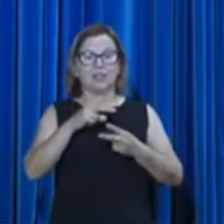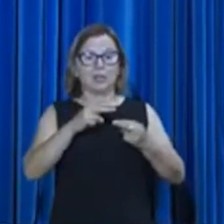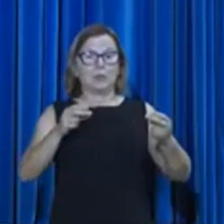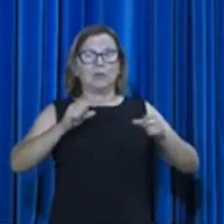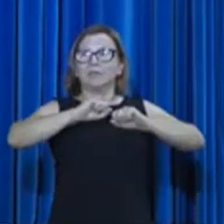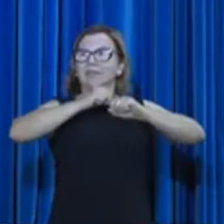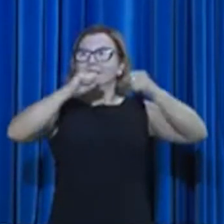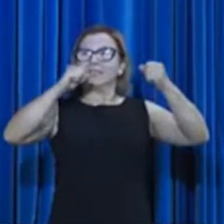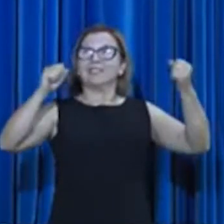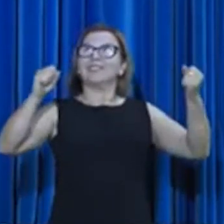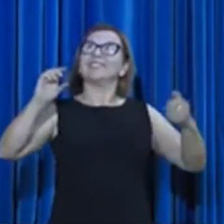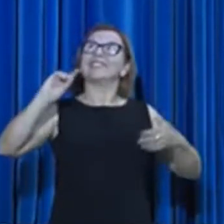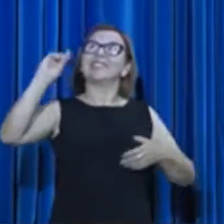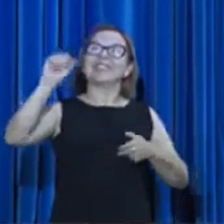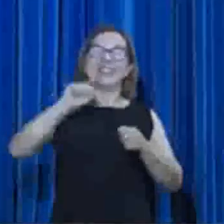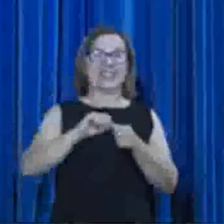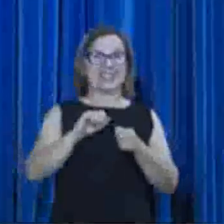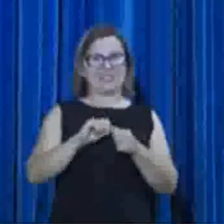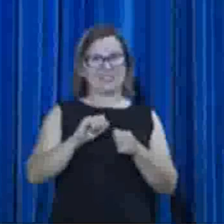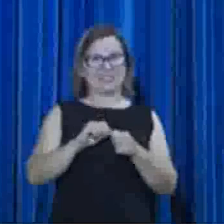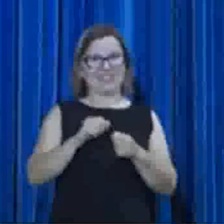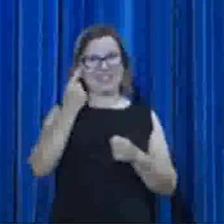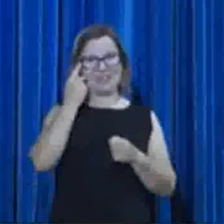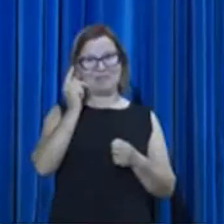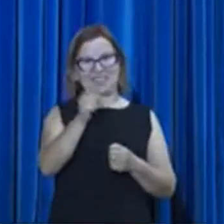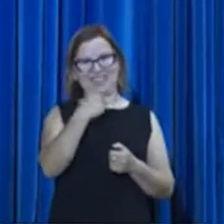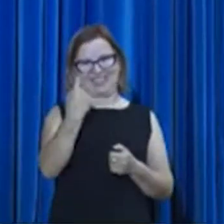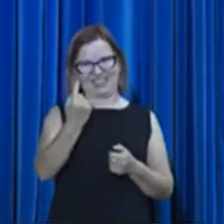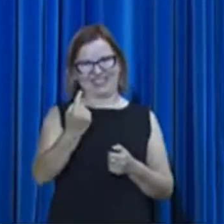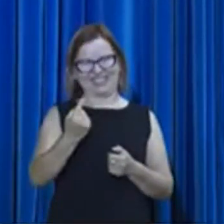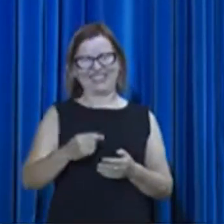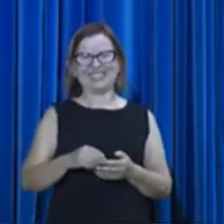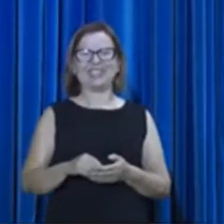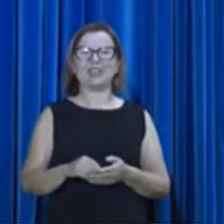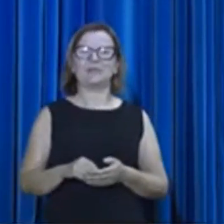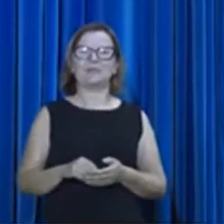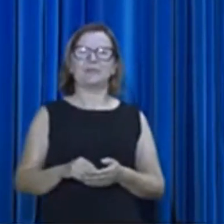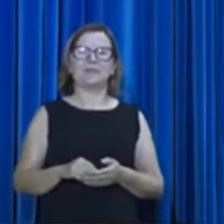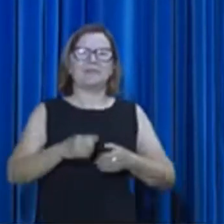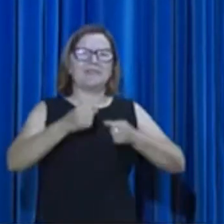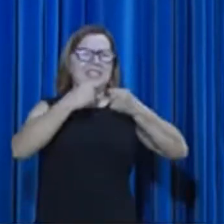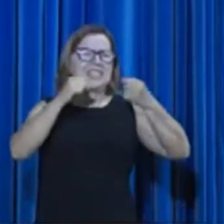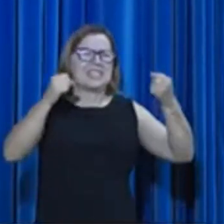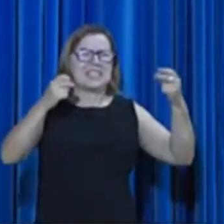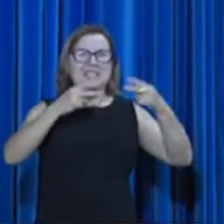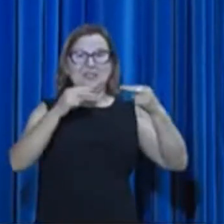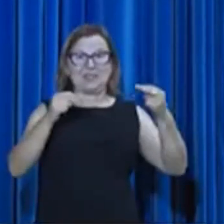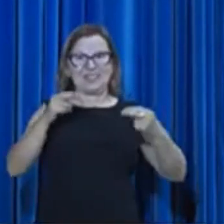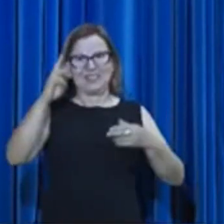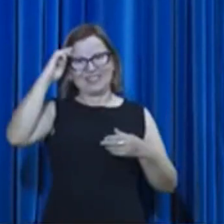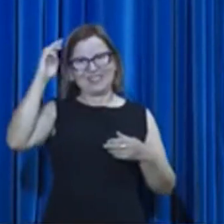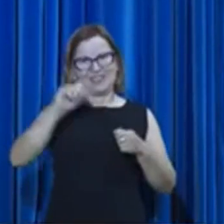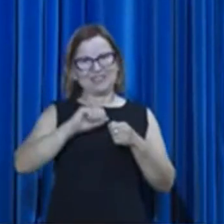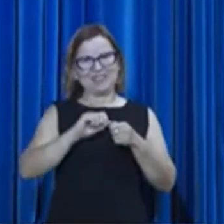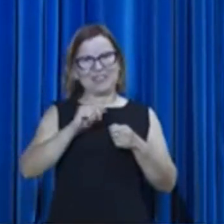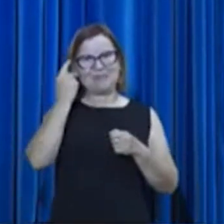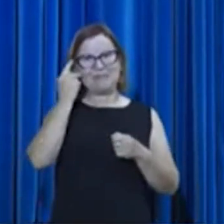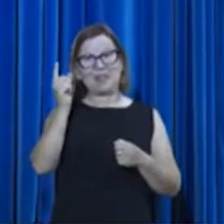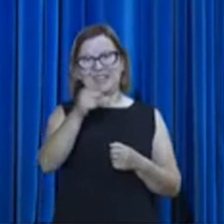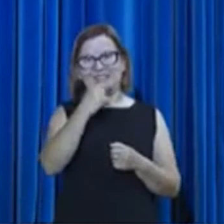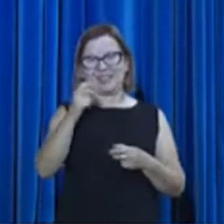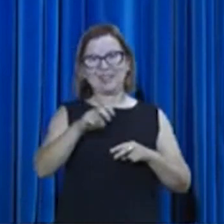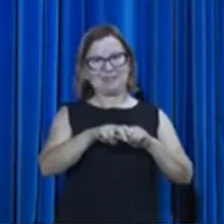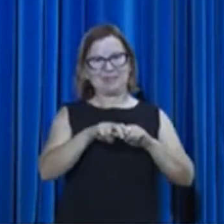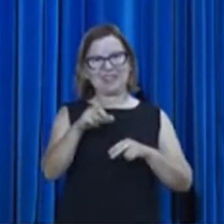vos fez. Quão grandiosas coisas o Senhor tem feito a nós. Por isso estamos